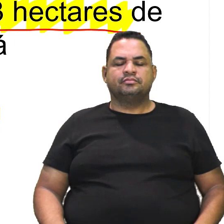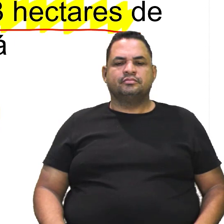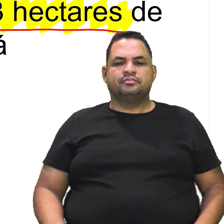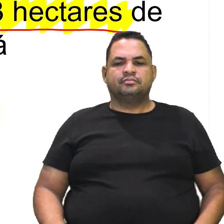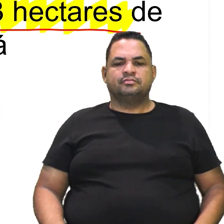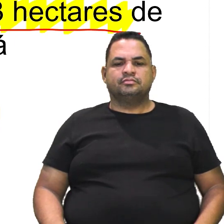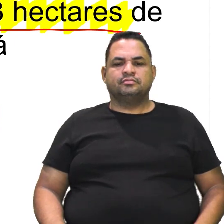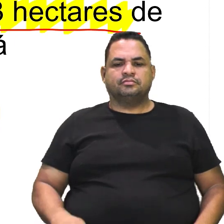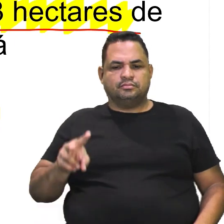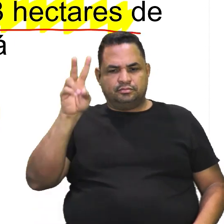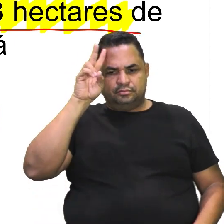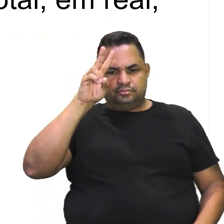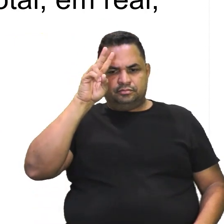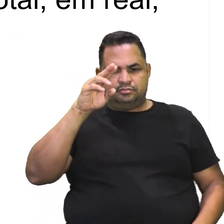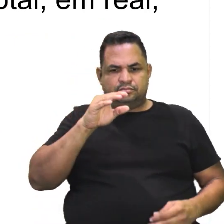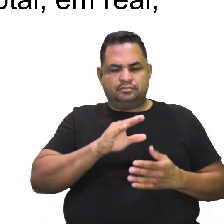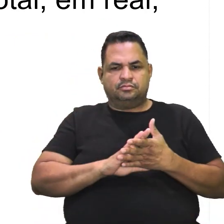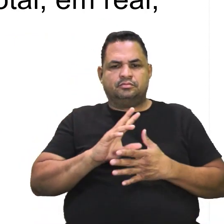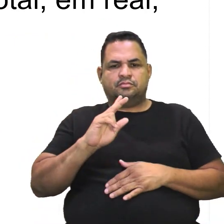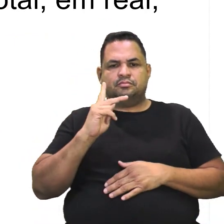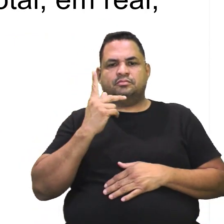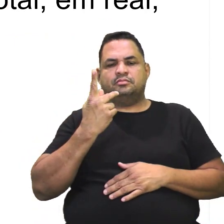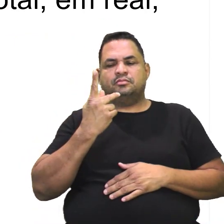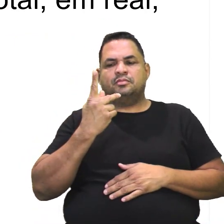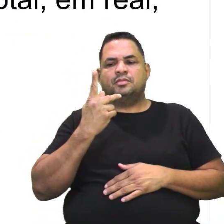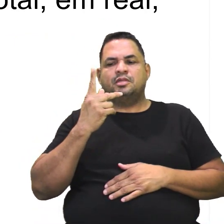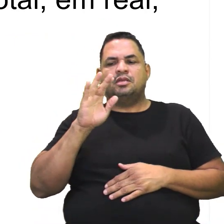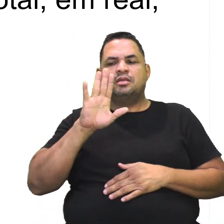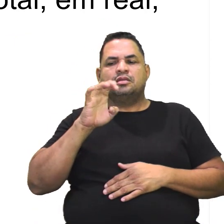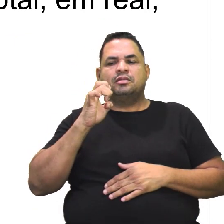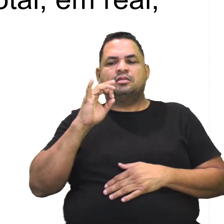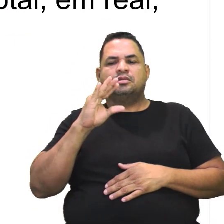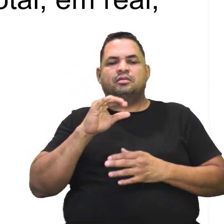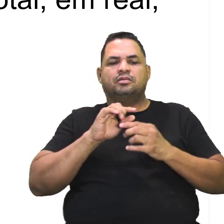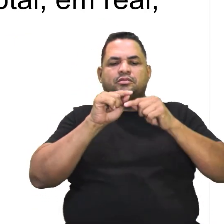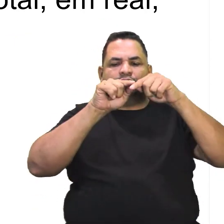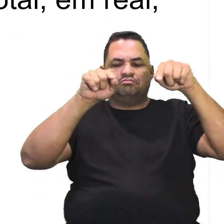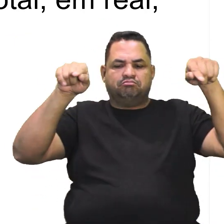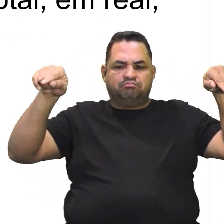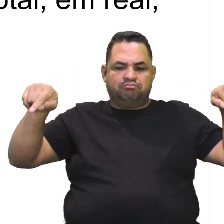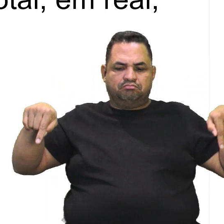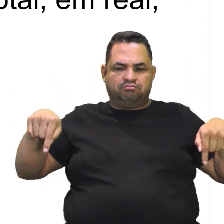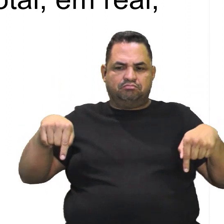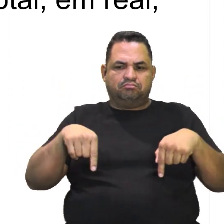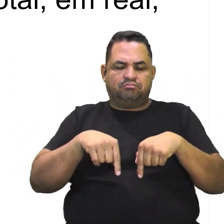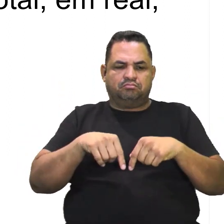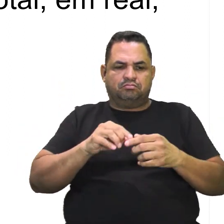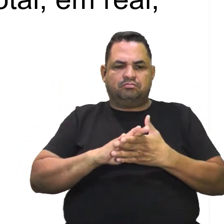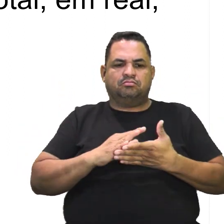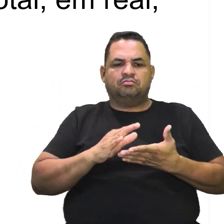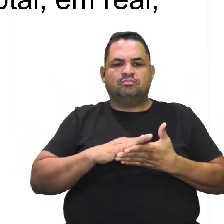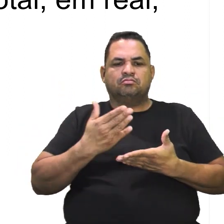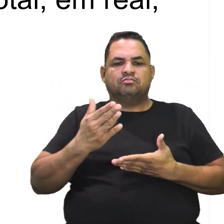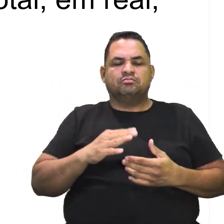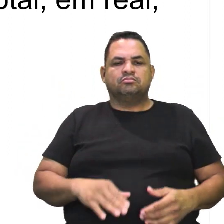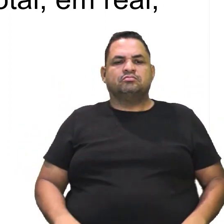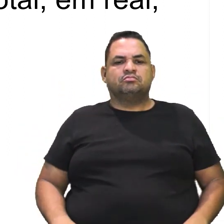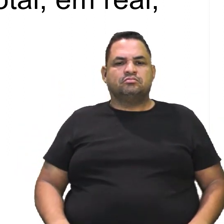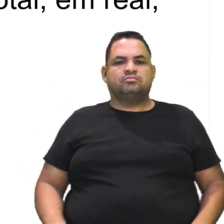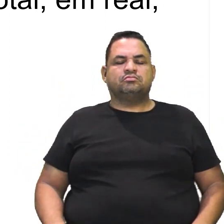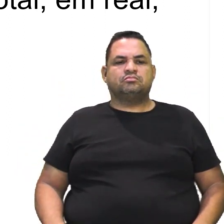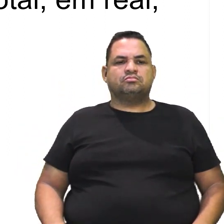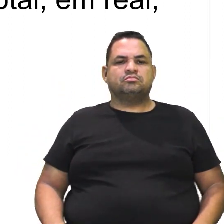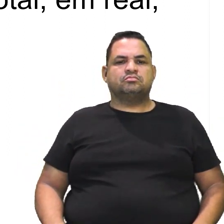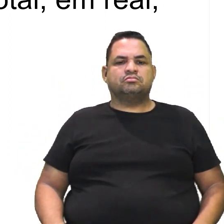etnomatemática, vocês lembram? O hectare é usado para medir grandes áreas, Para medir pequenas áreas como terreno, nós usamos o